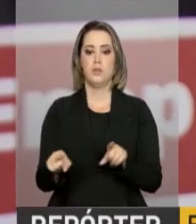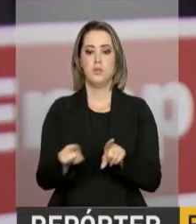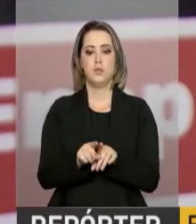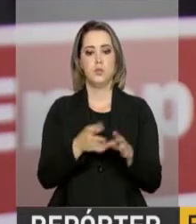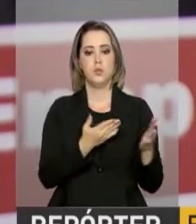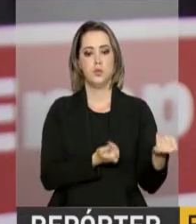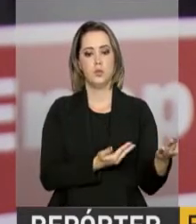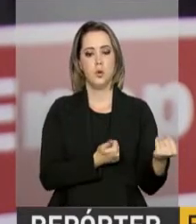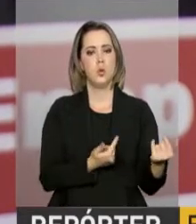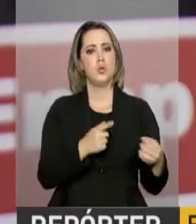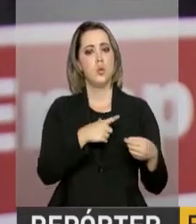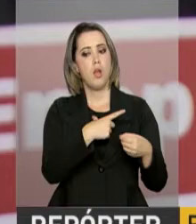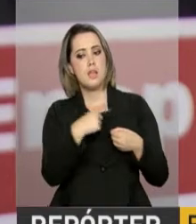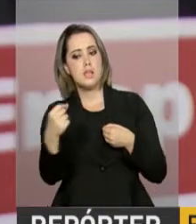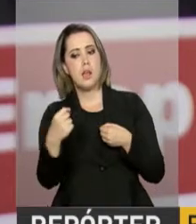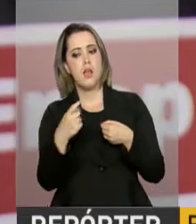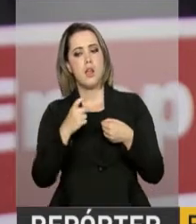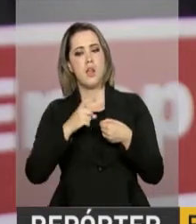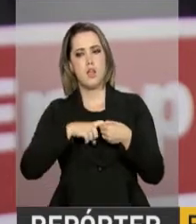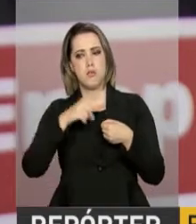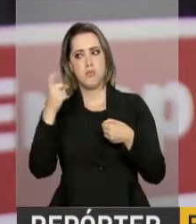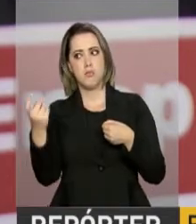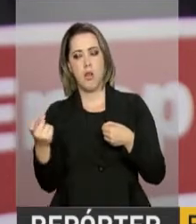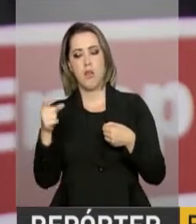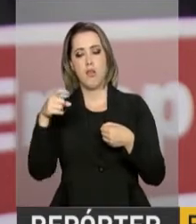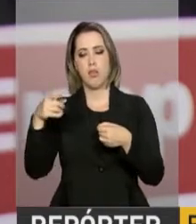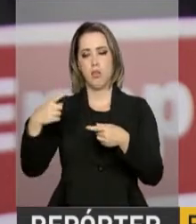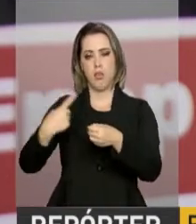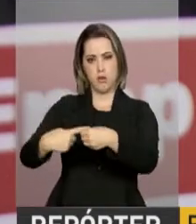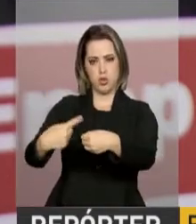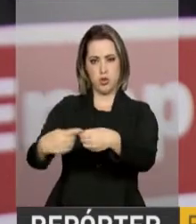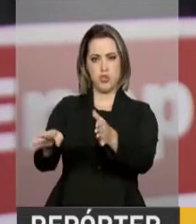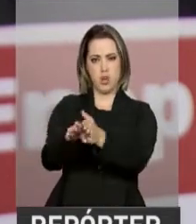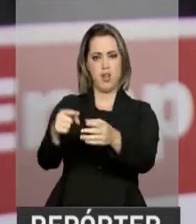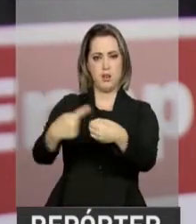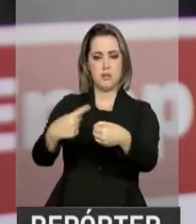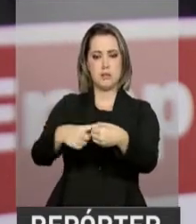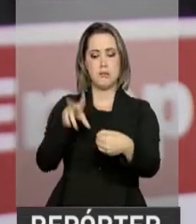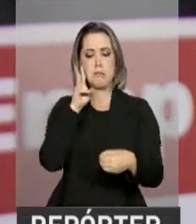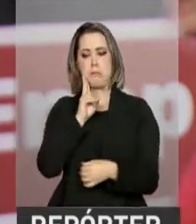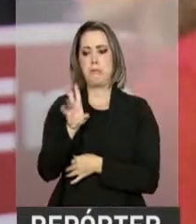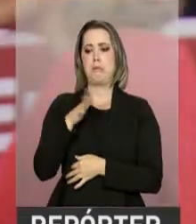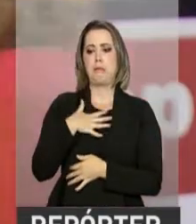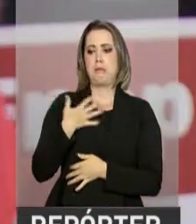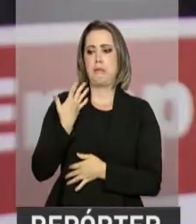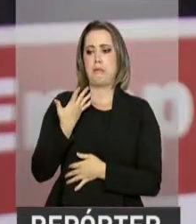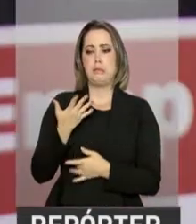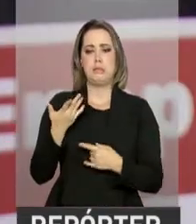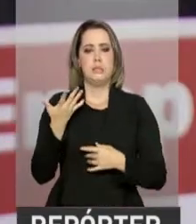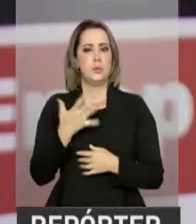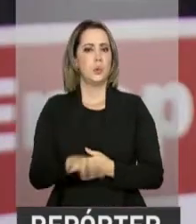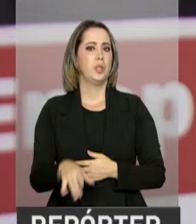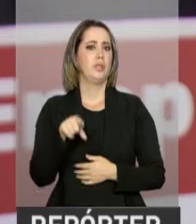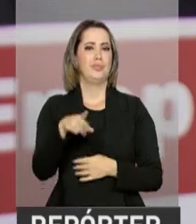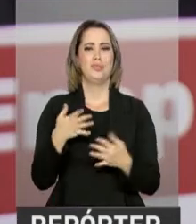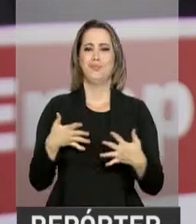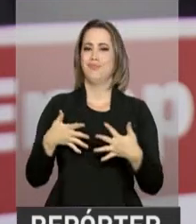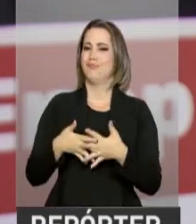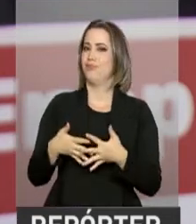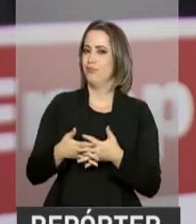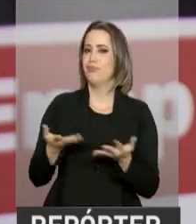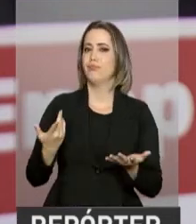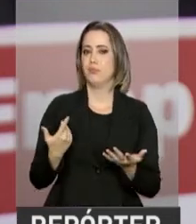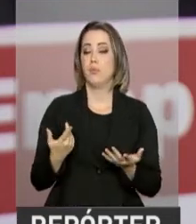fazem sair do interior e ir pra cidade quando eu cheguei ontem cedo descobriu que aquilo ali não era pra mim que eu não me encaixava na